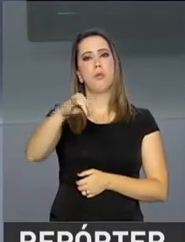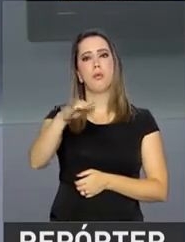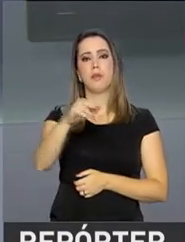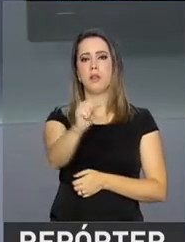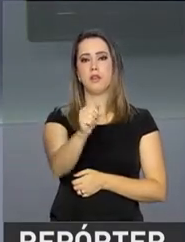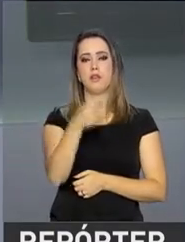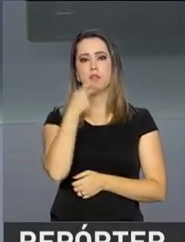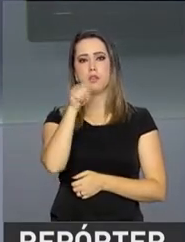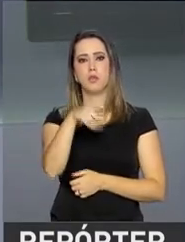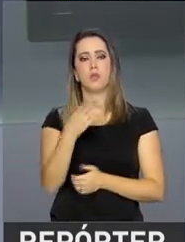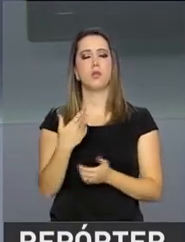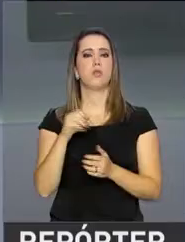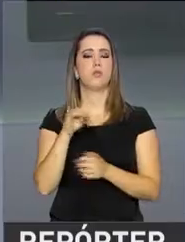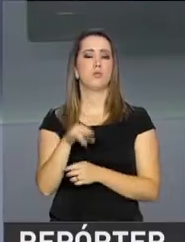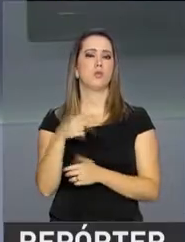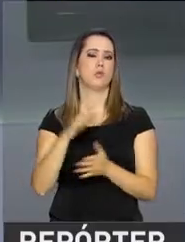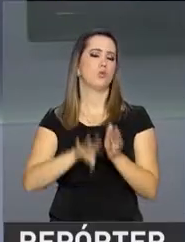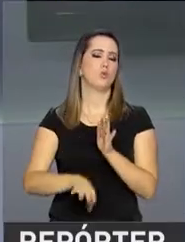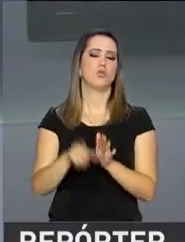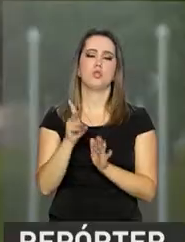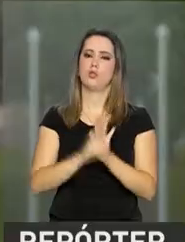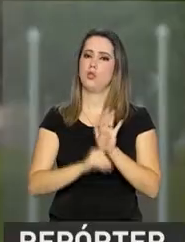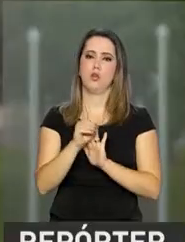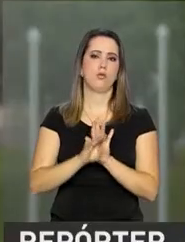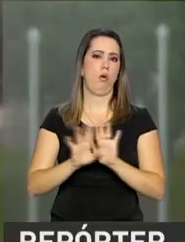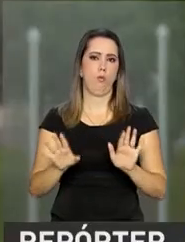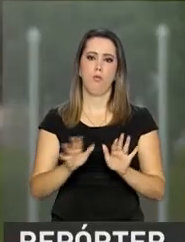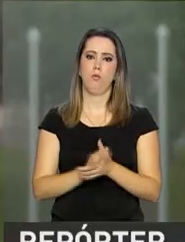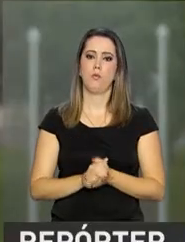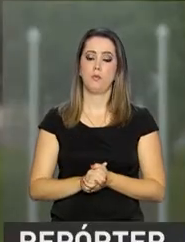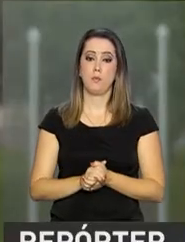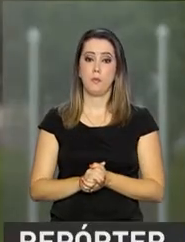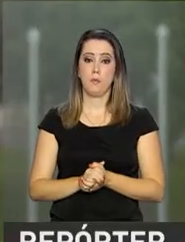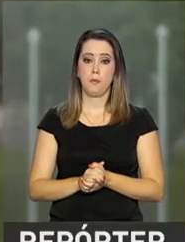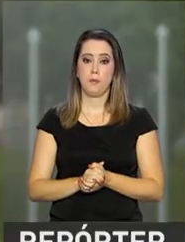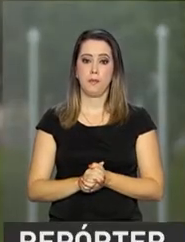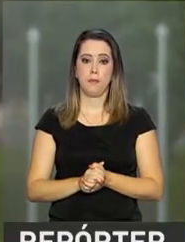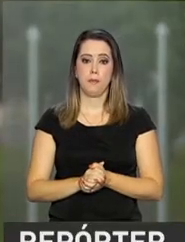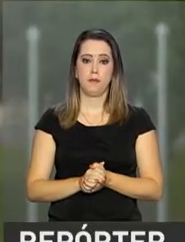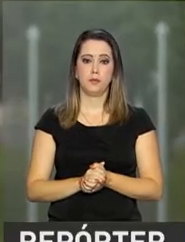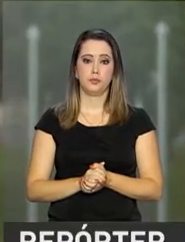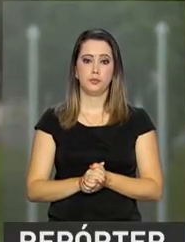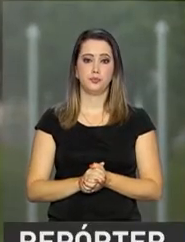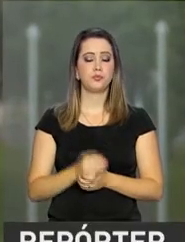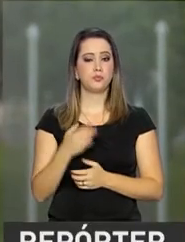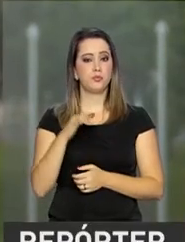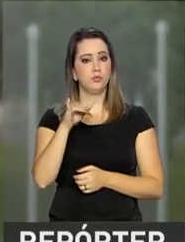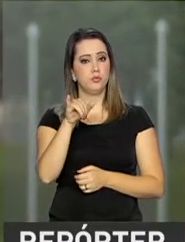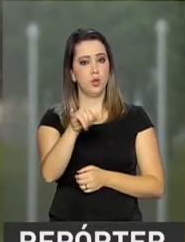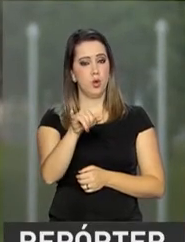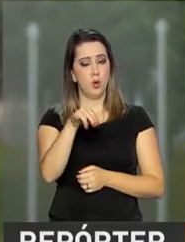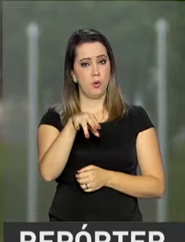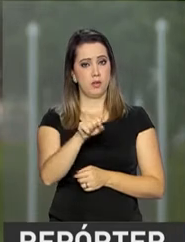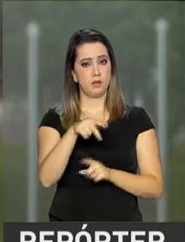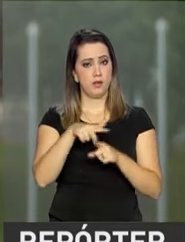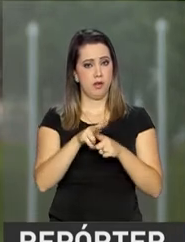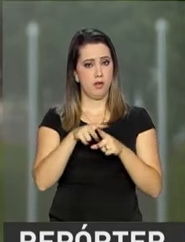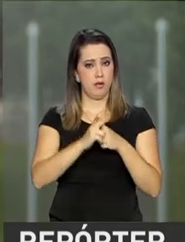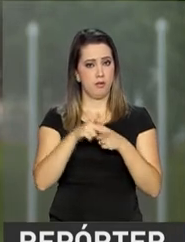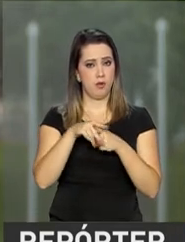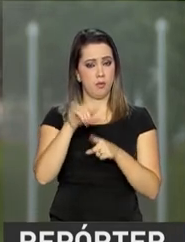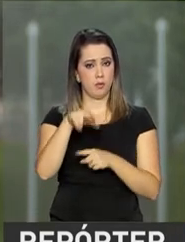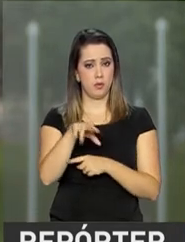não vai tirar direitos a reforma da previdência não muda nada pra quem já está